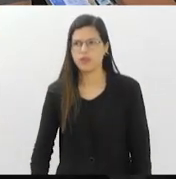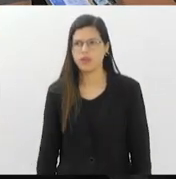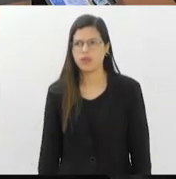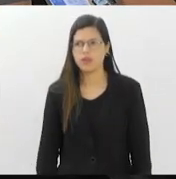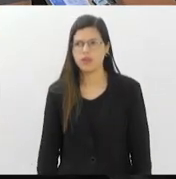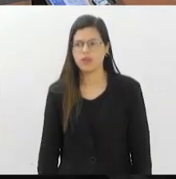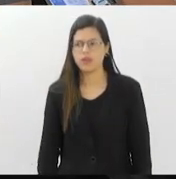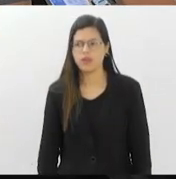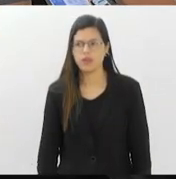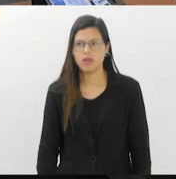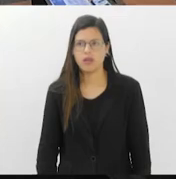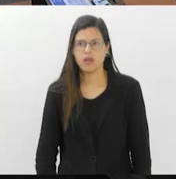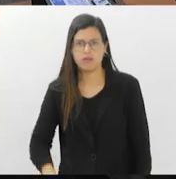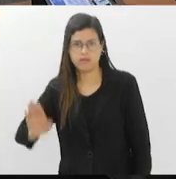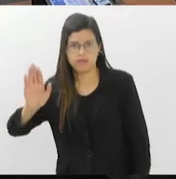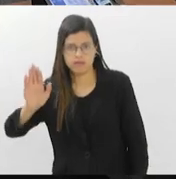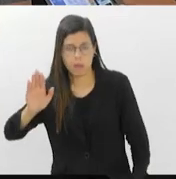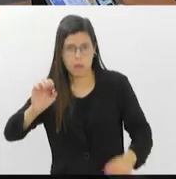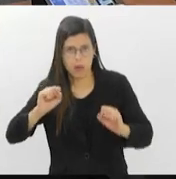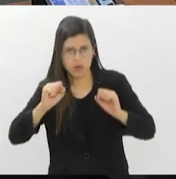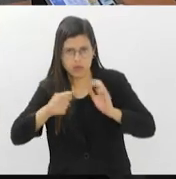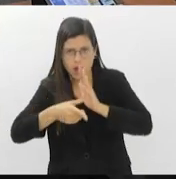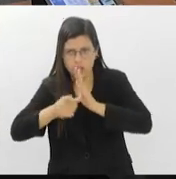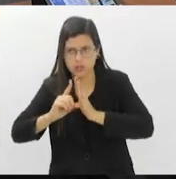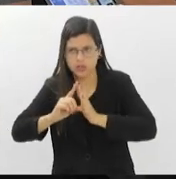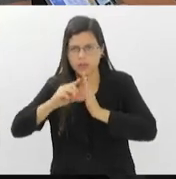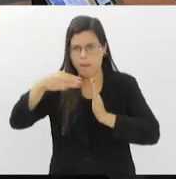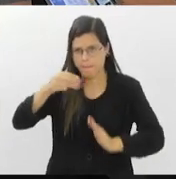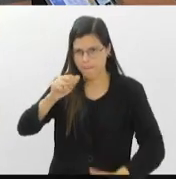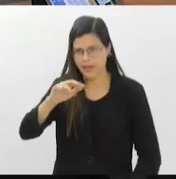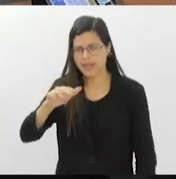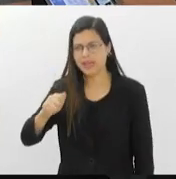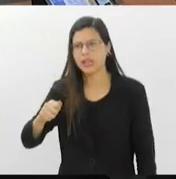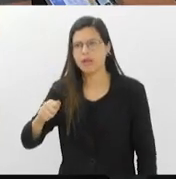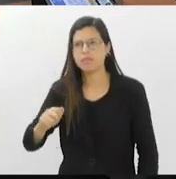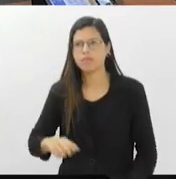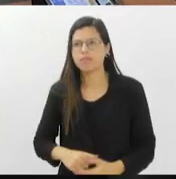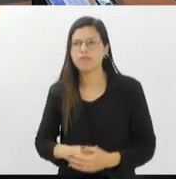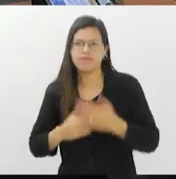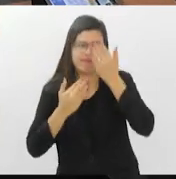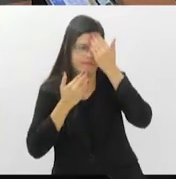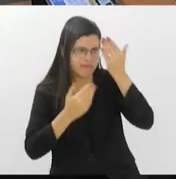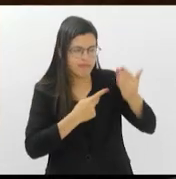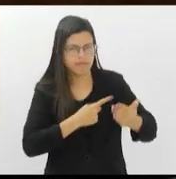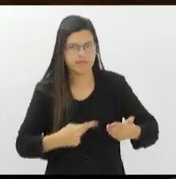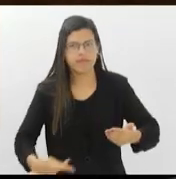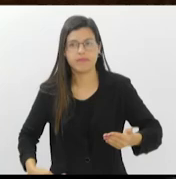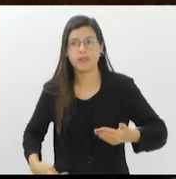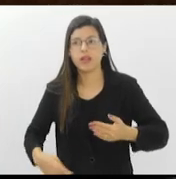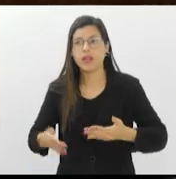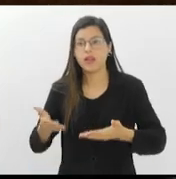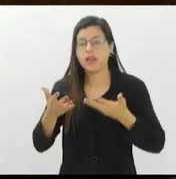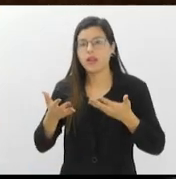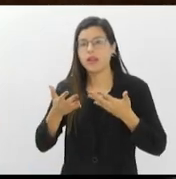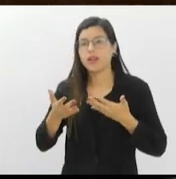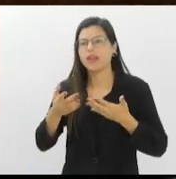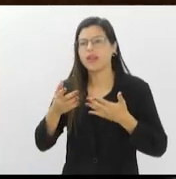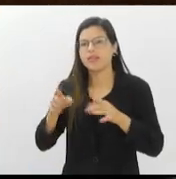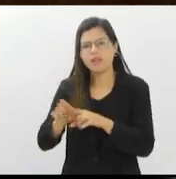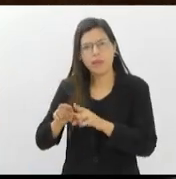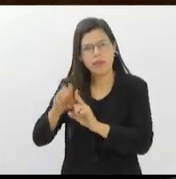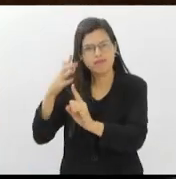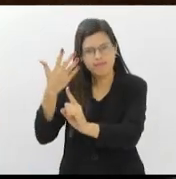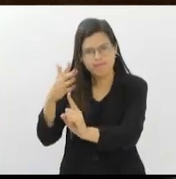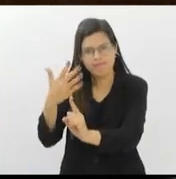Posso antes, presidenta, para... Queria também, obrigada, presidente Tiaju, queria também elogiar a